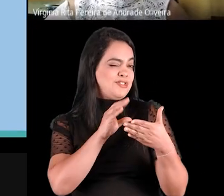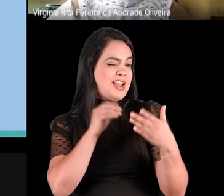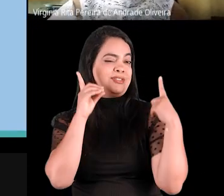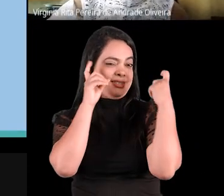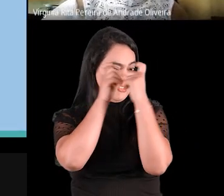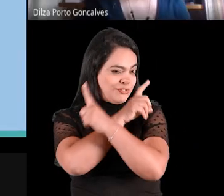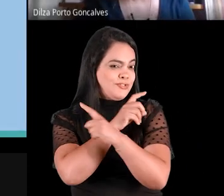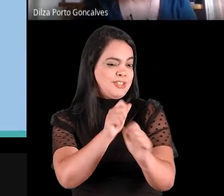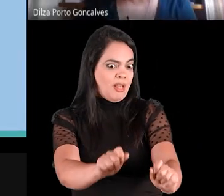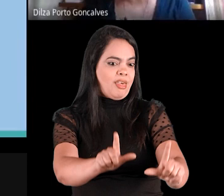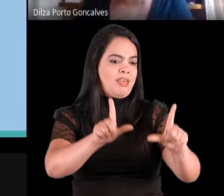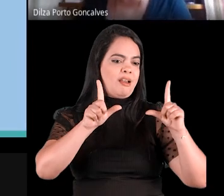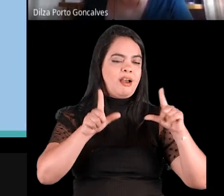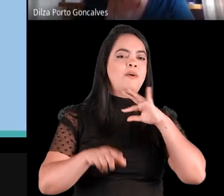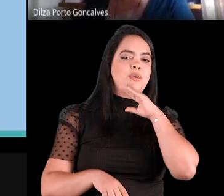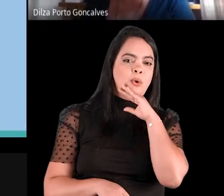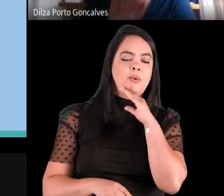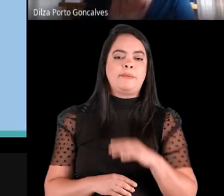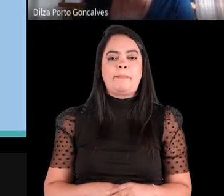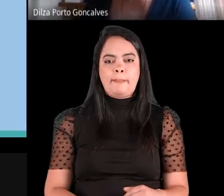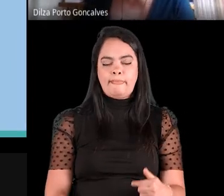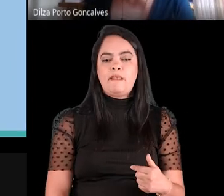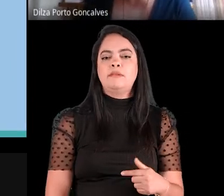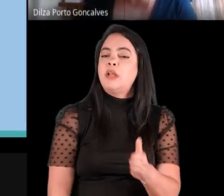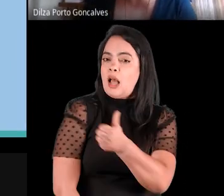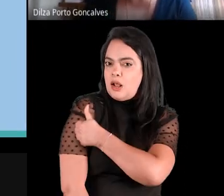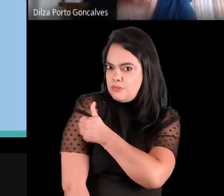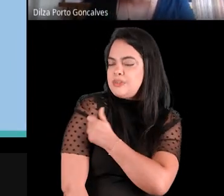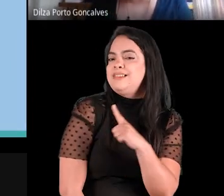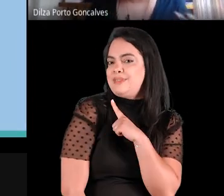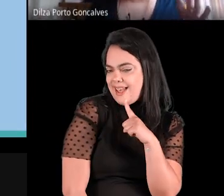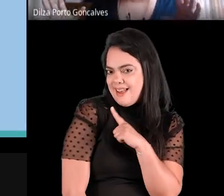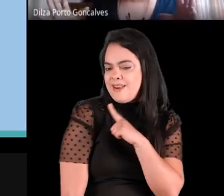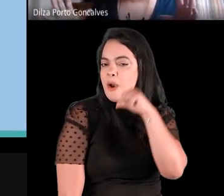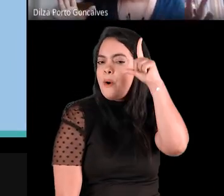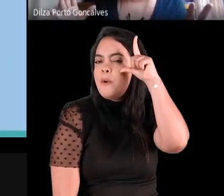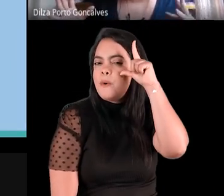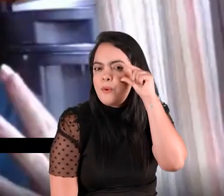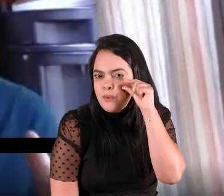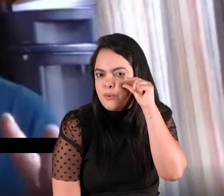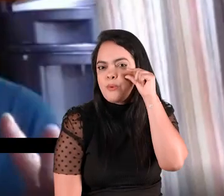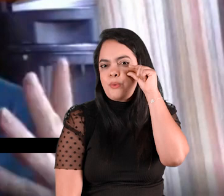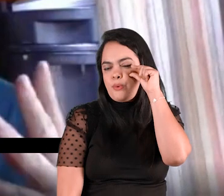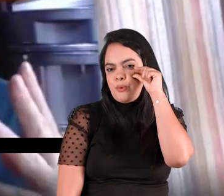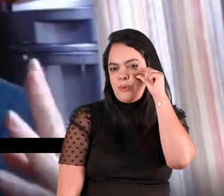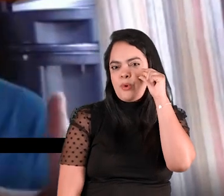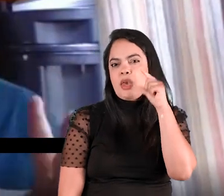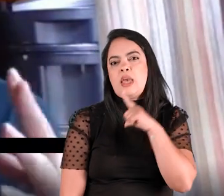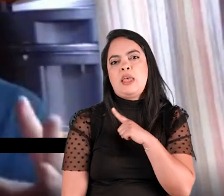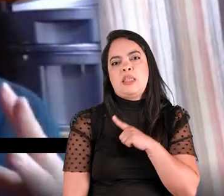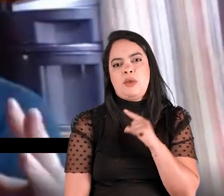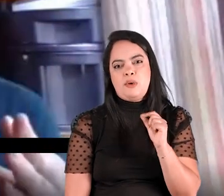complicado. Eu tenho uma aluna com baixa visão, né? E aí ela tem aquela... O aparelho dela não é